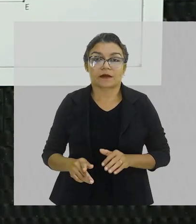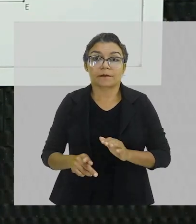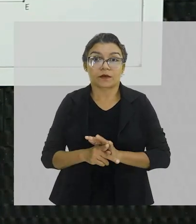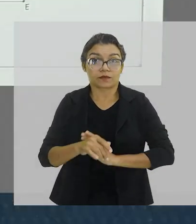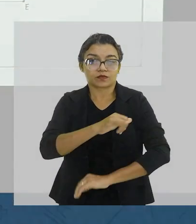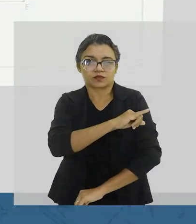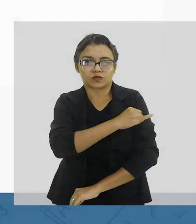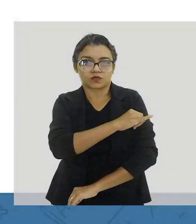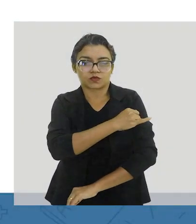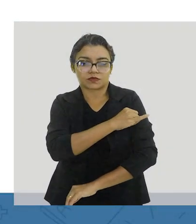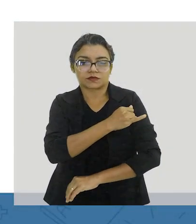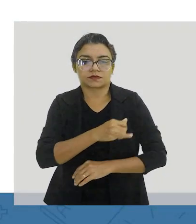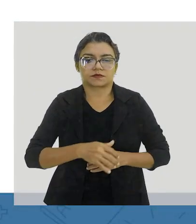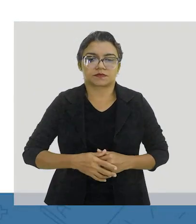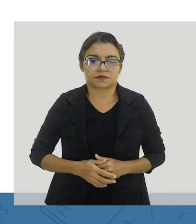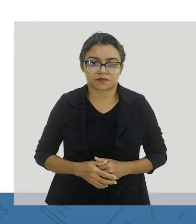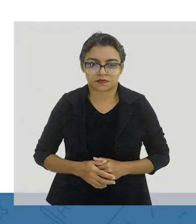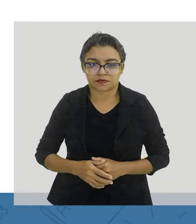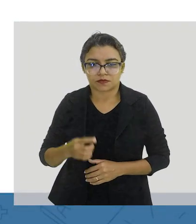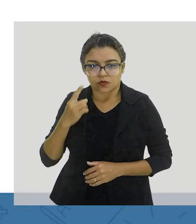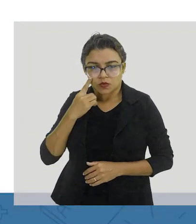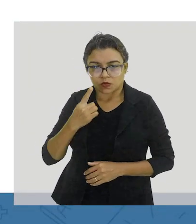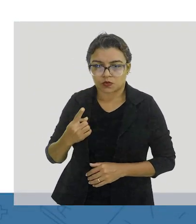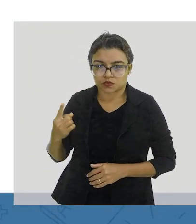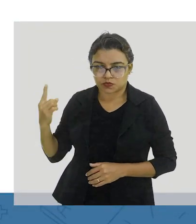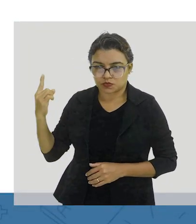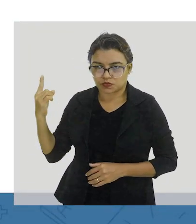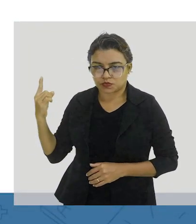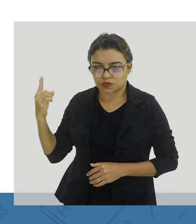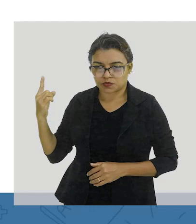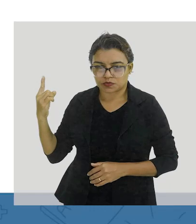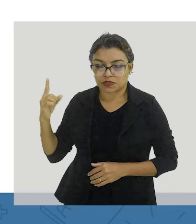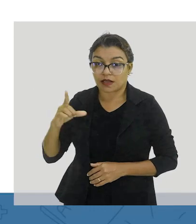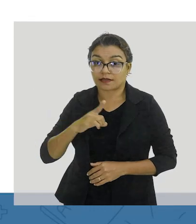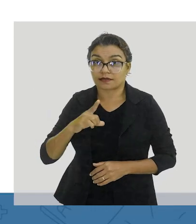Janeiro. Considere o pentágono regular